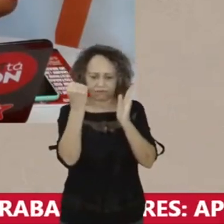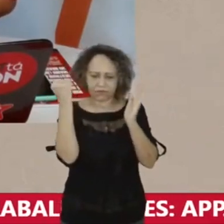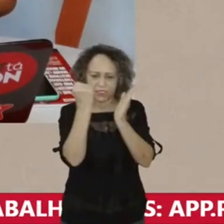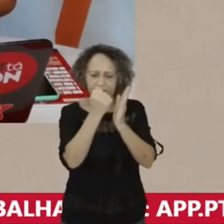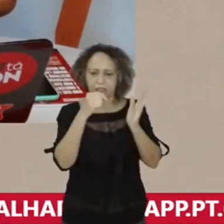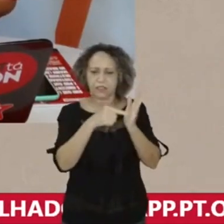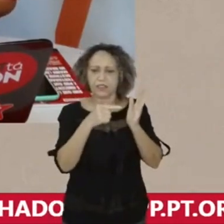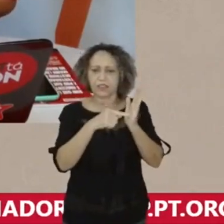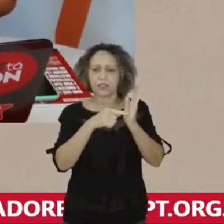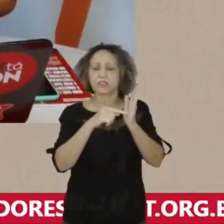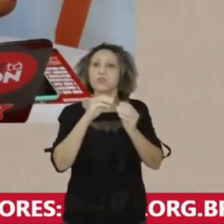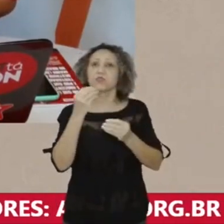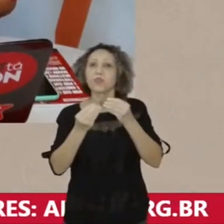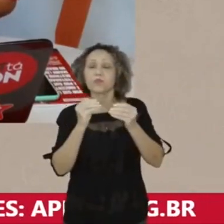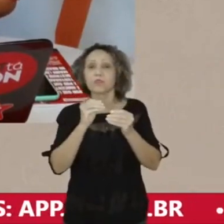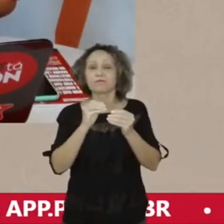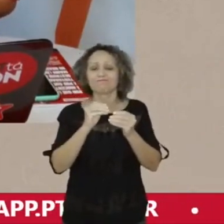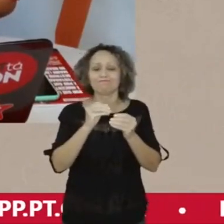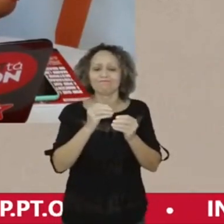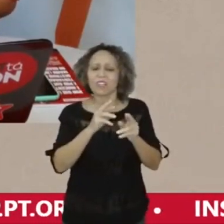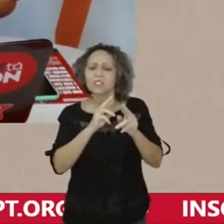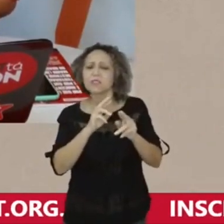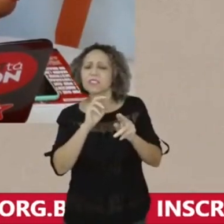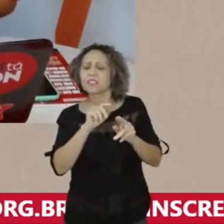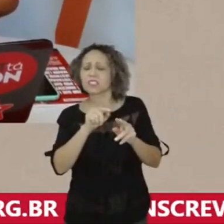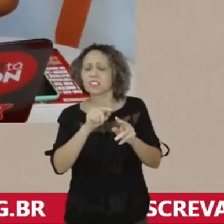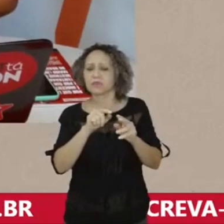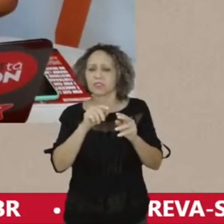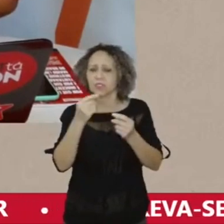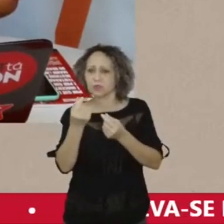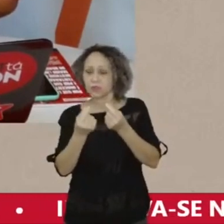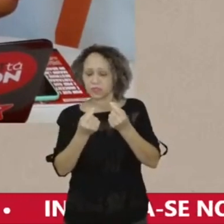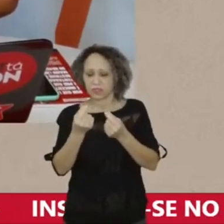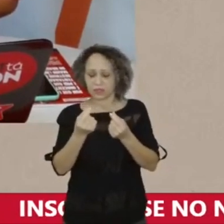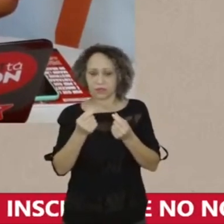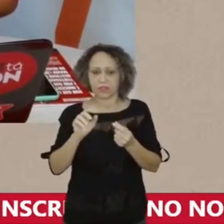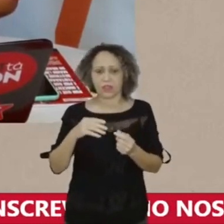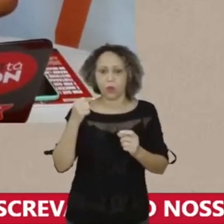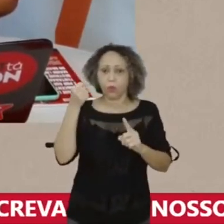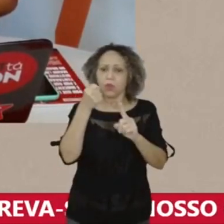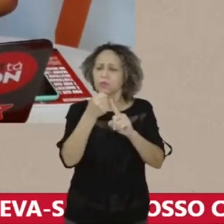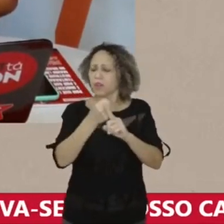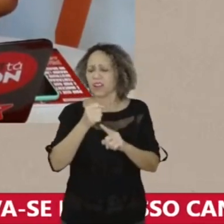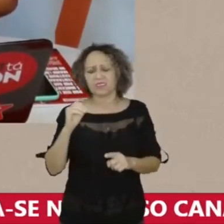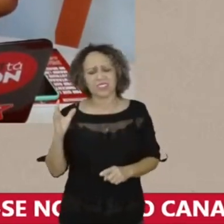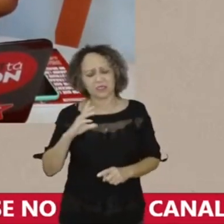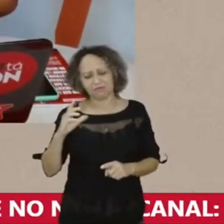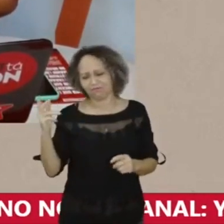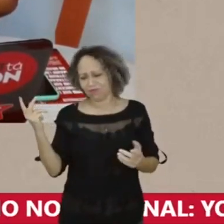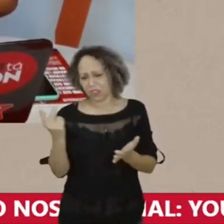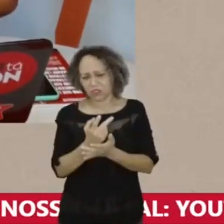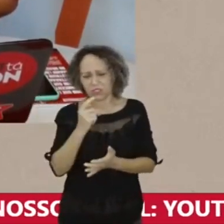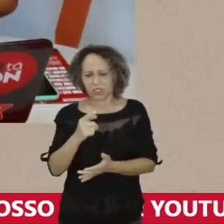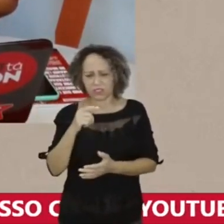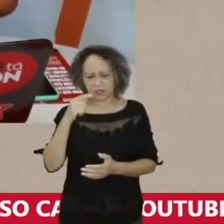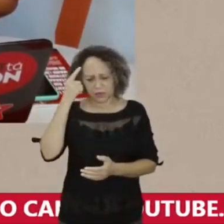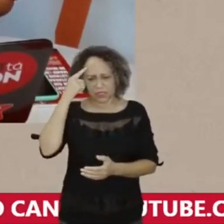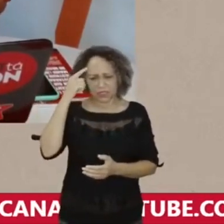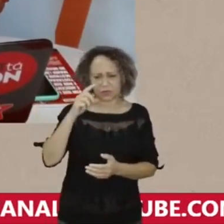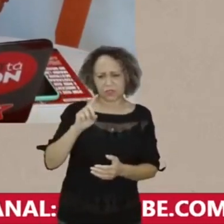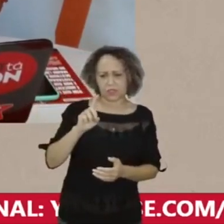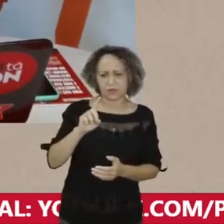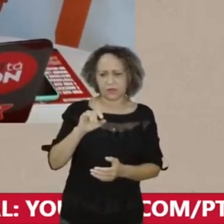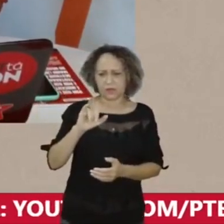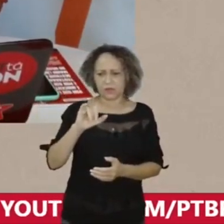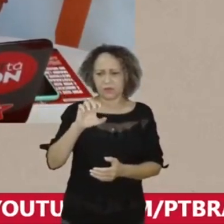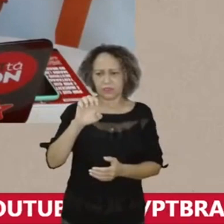de preço. O impacto é gigantesco, não é? Se a gente tomar, por exemplo, a questão do diesel em particular, a gente fala muito dos caminhoneiros e